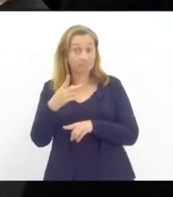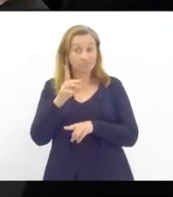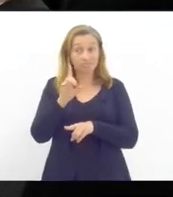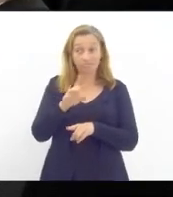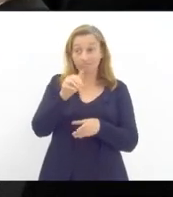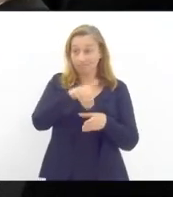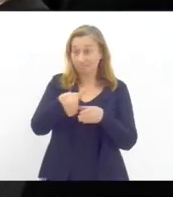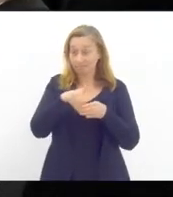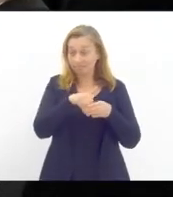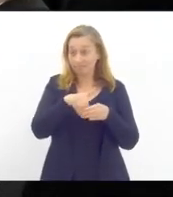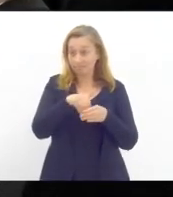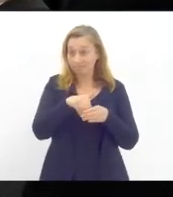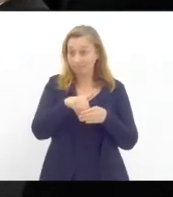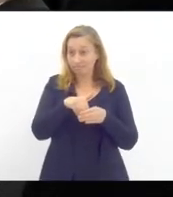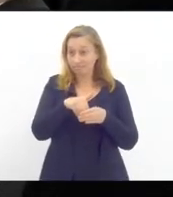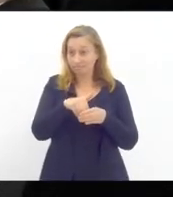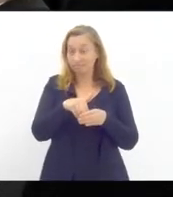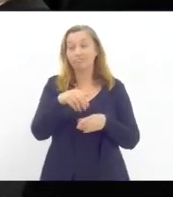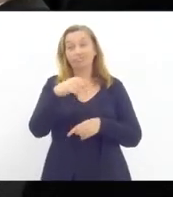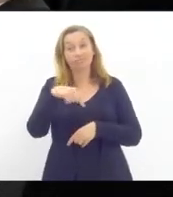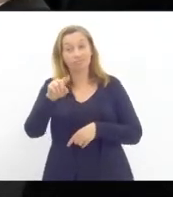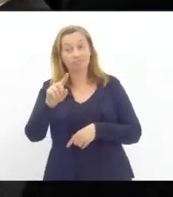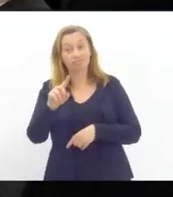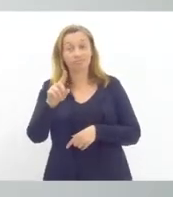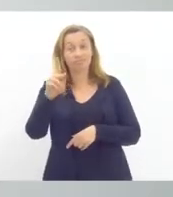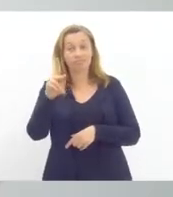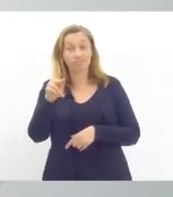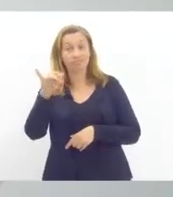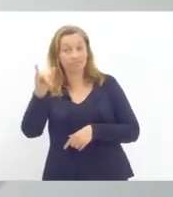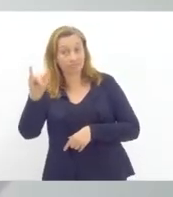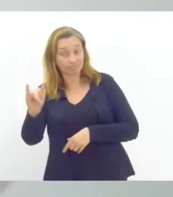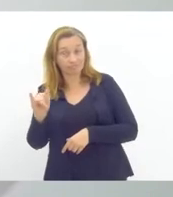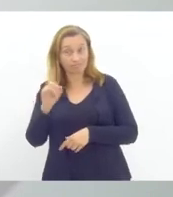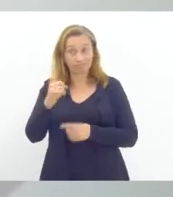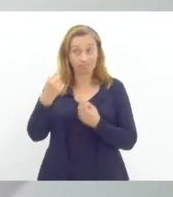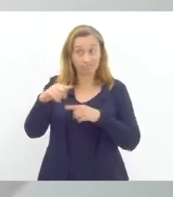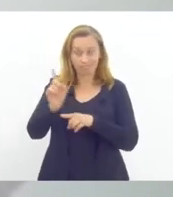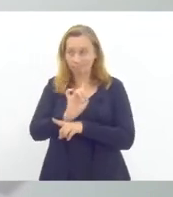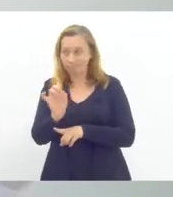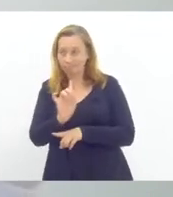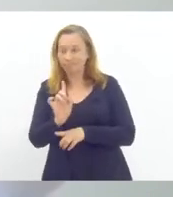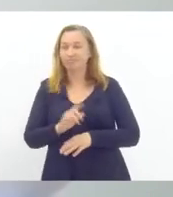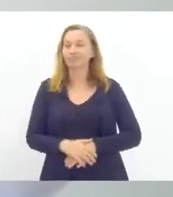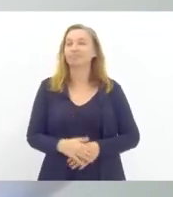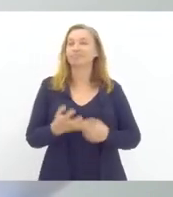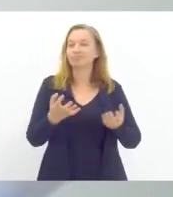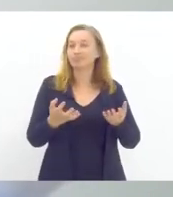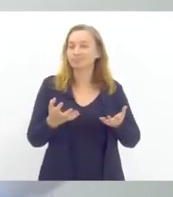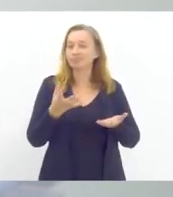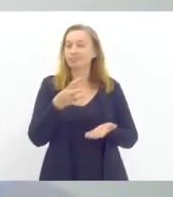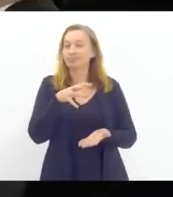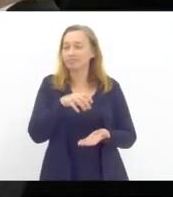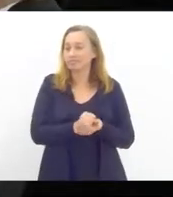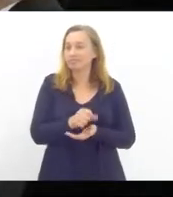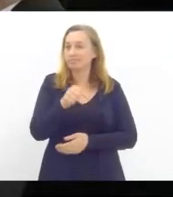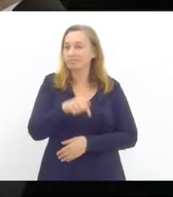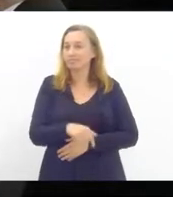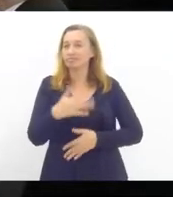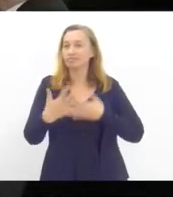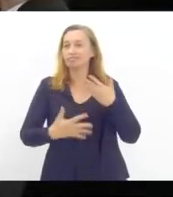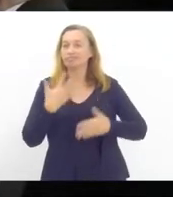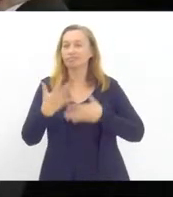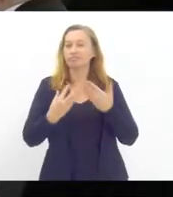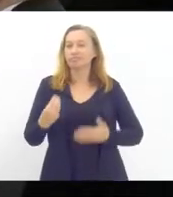é eleito quem passa pela programa do bap ninguém ousa Contrariar essa premissa eu quero registrar aqui com alegria